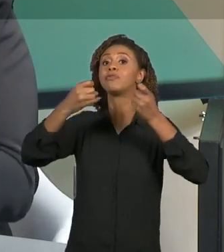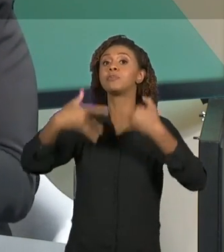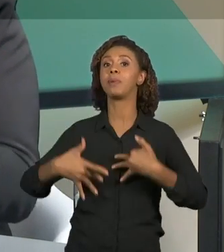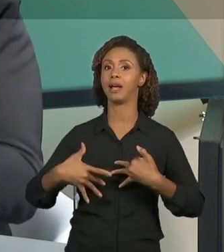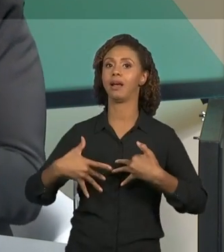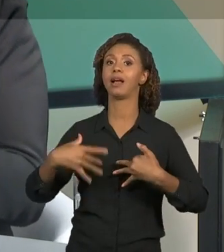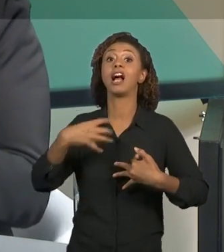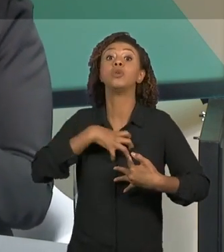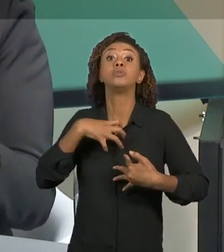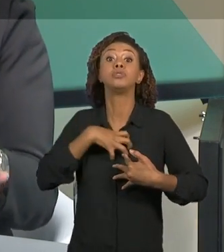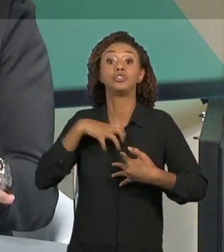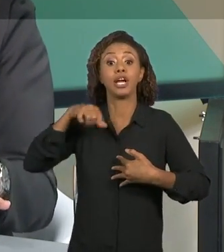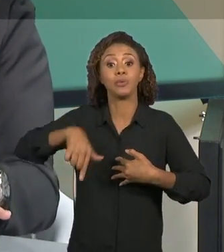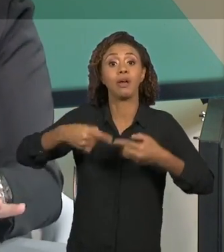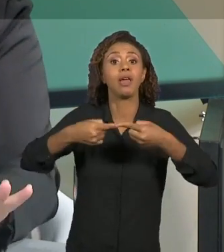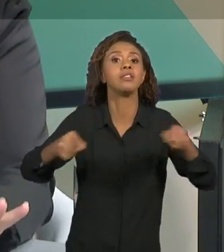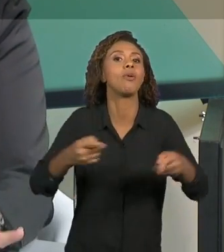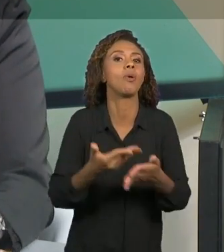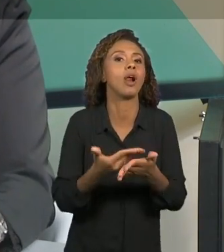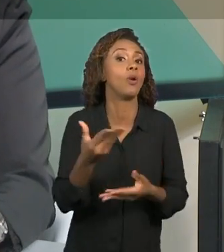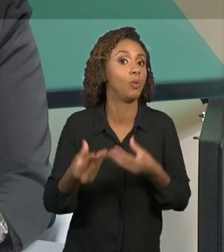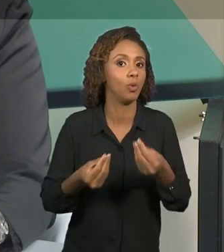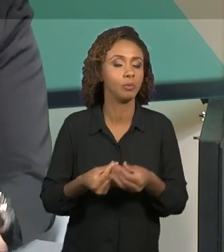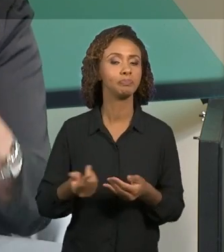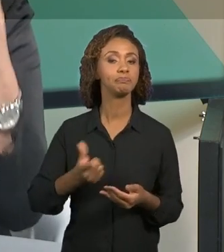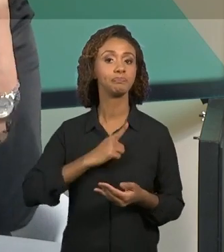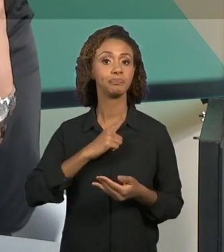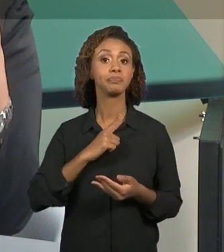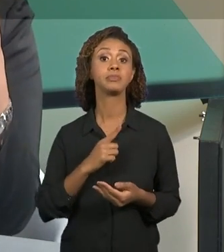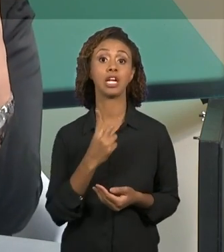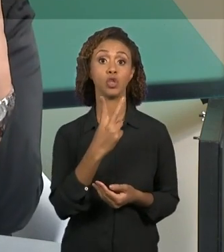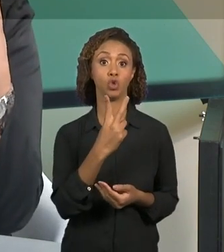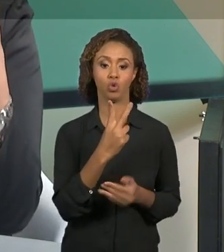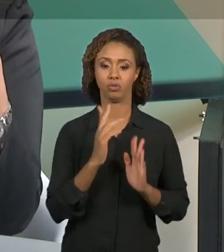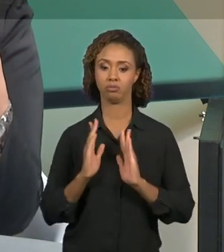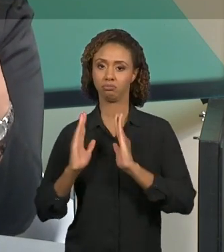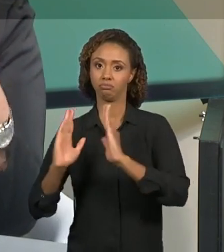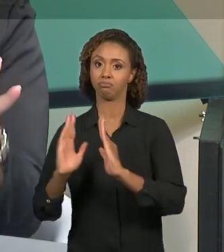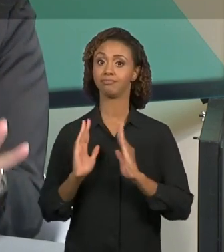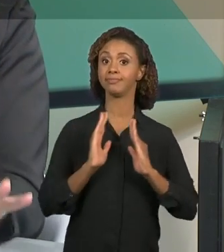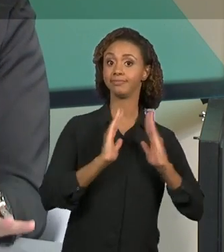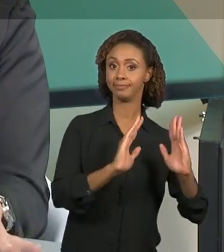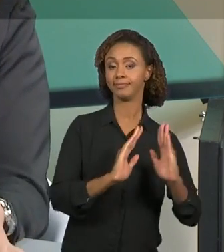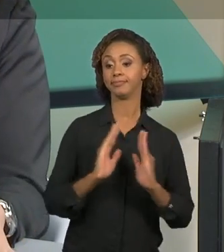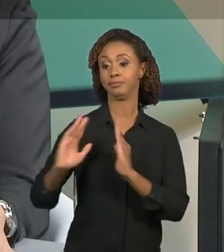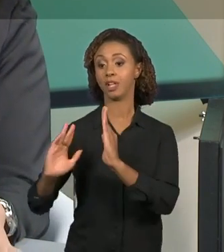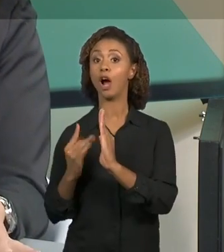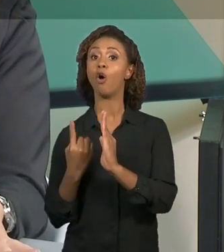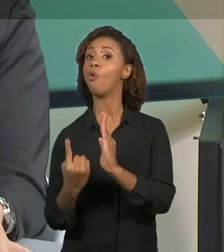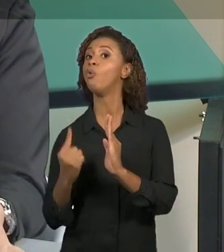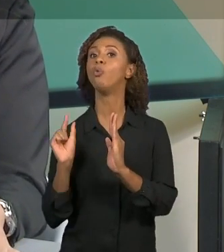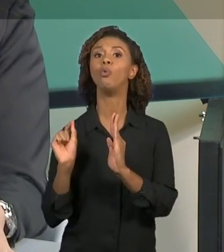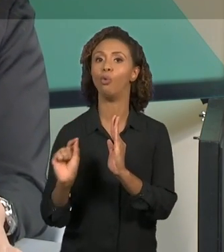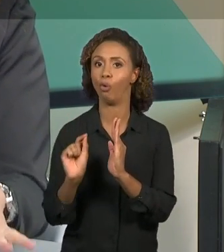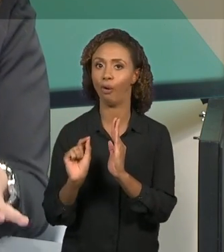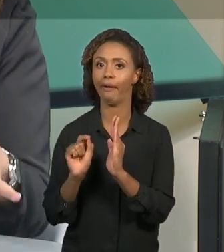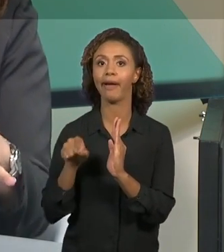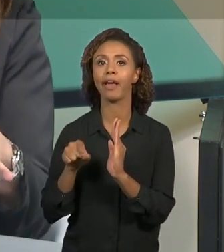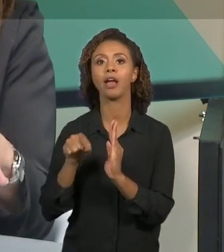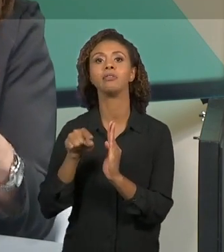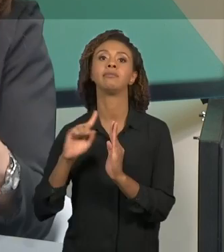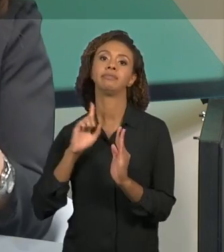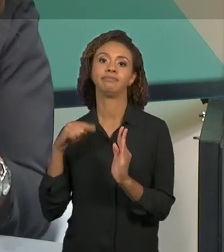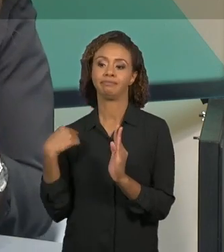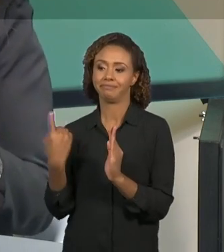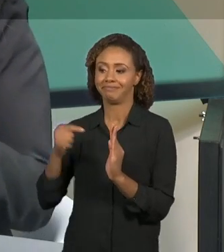vai ser a dinâmica dessa aula inaugural a gente dividiu essa aula em dois blocos no primeiro bloco vocês vão